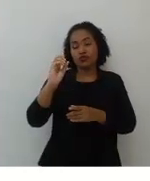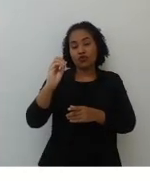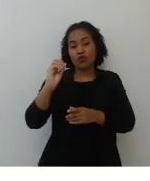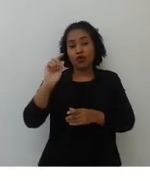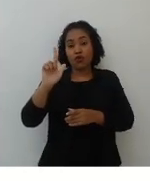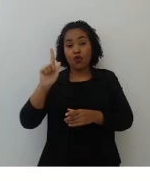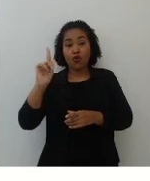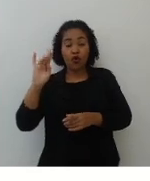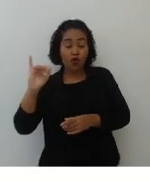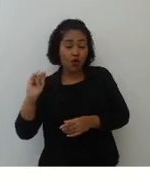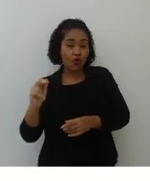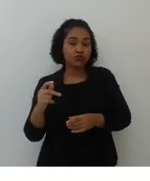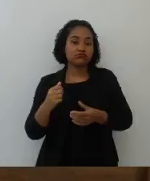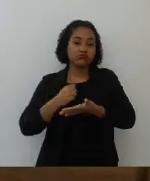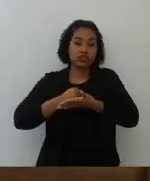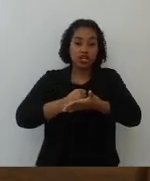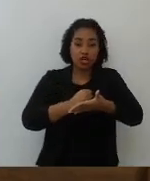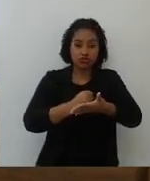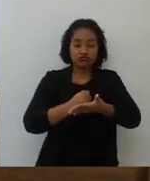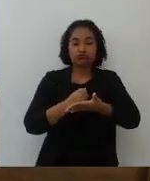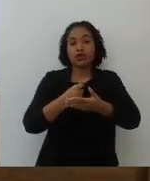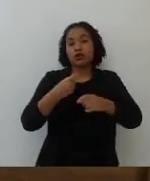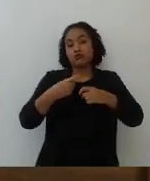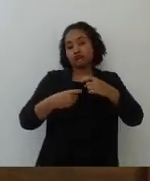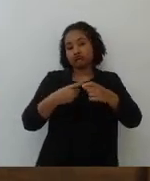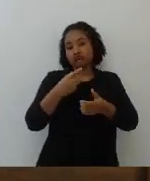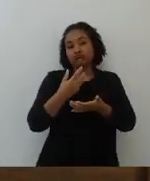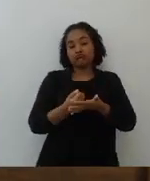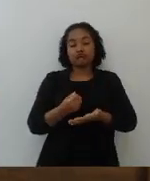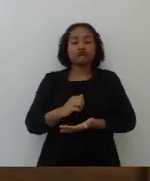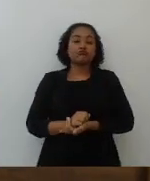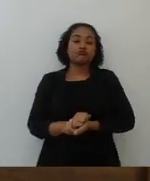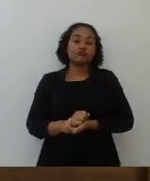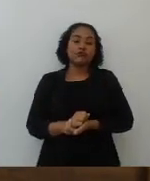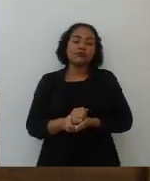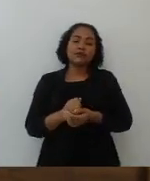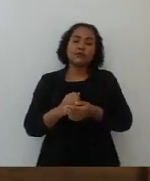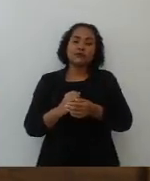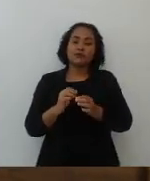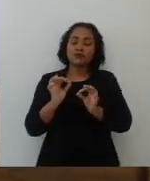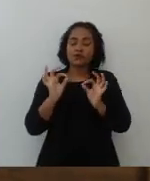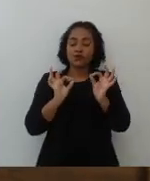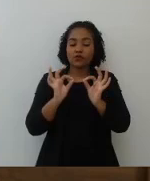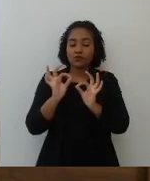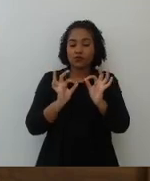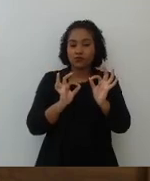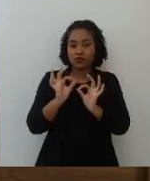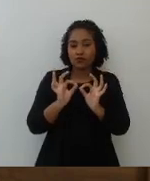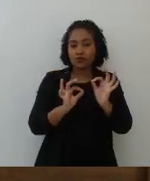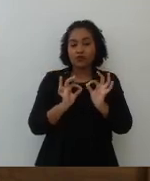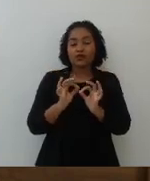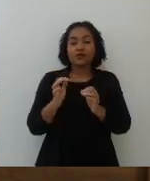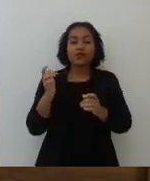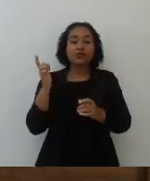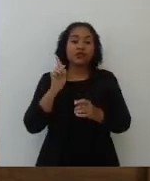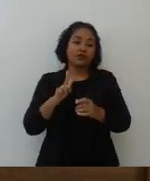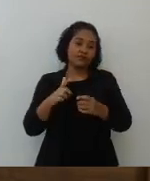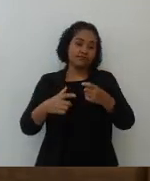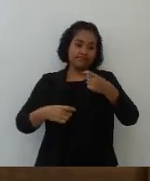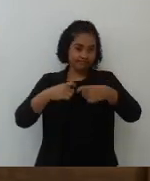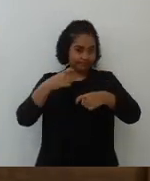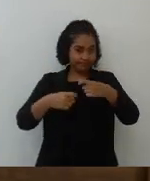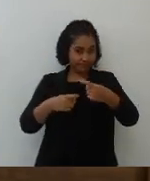no momento da fecundação. Ele consegue digerir a membrana, né, do ovócito secundário no momento